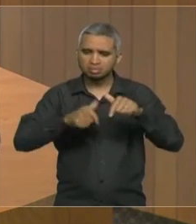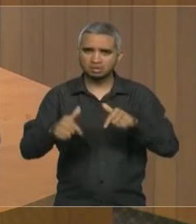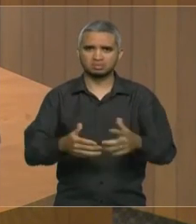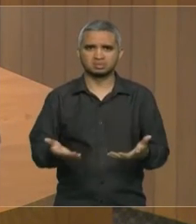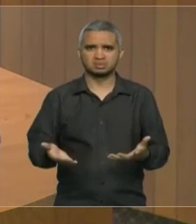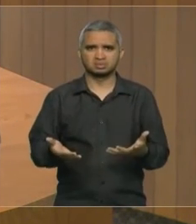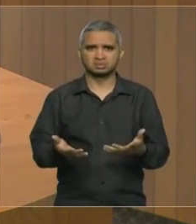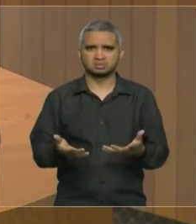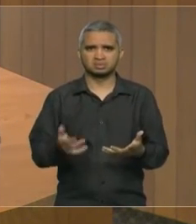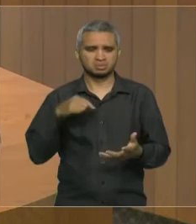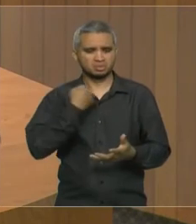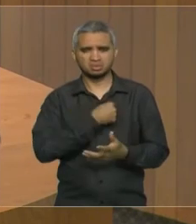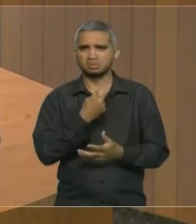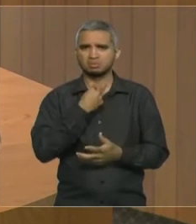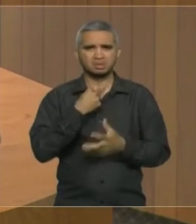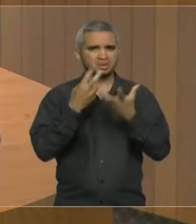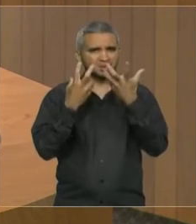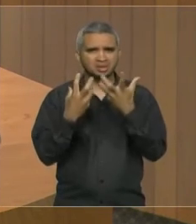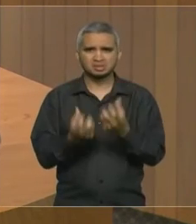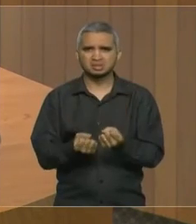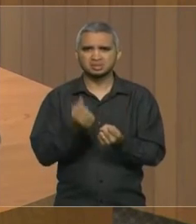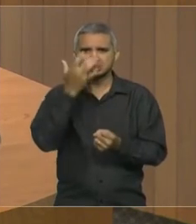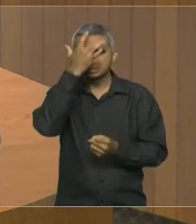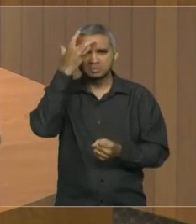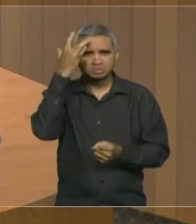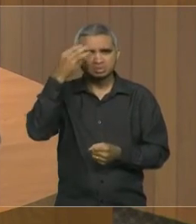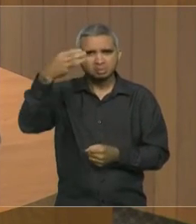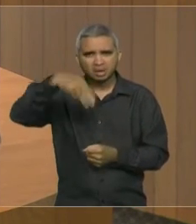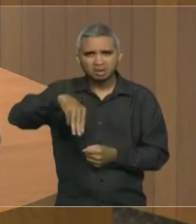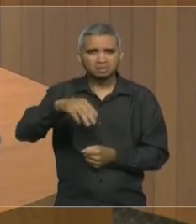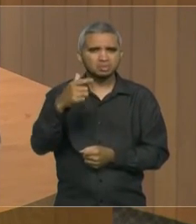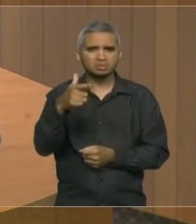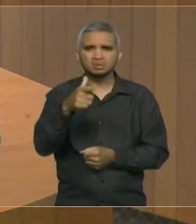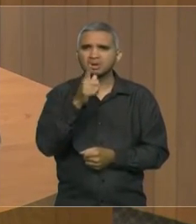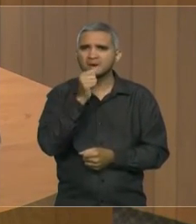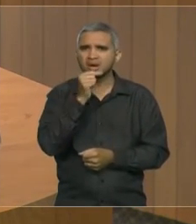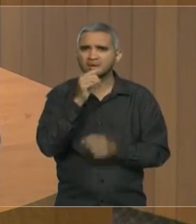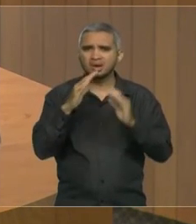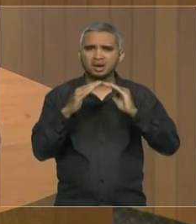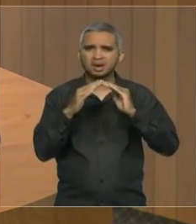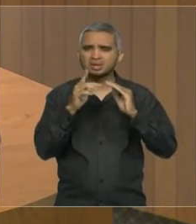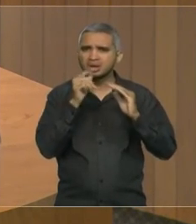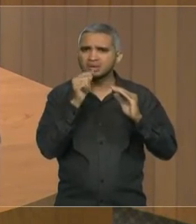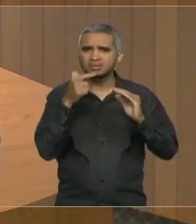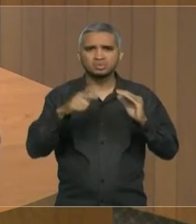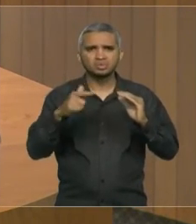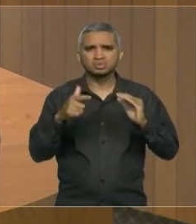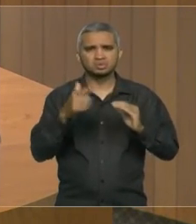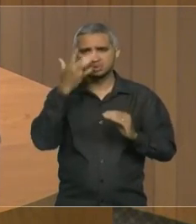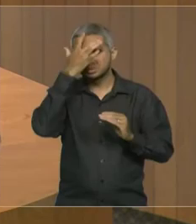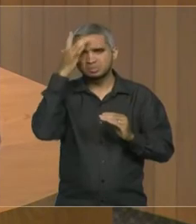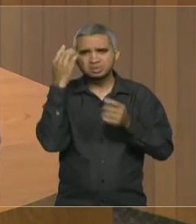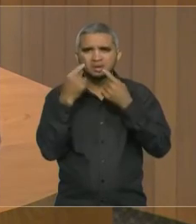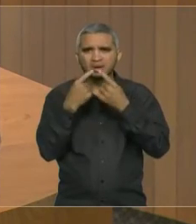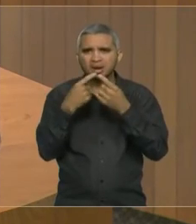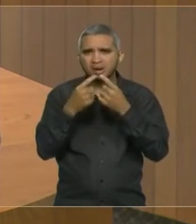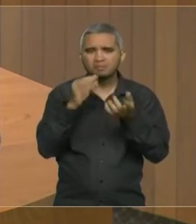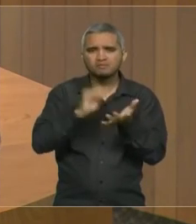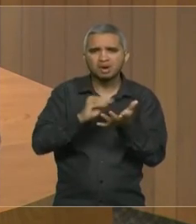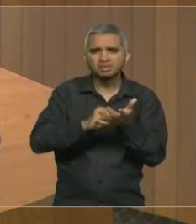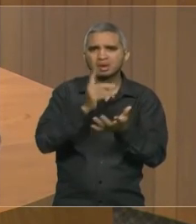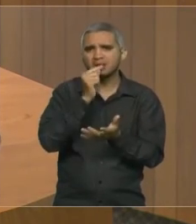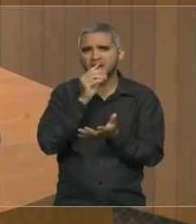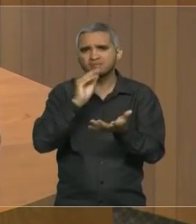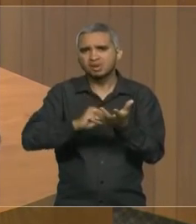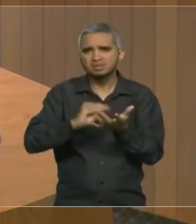em casa. Muitos reclamam da falta de água em São Luís, na periferia de São Luís. Bairros de